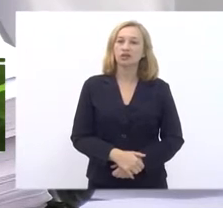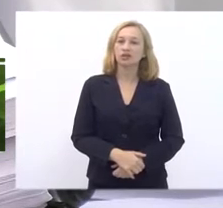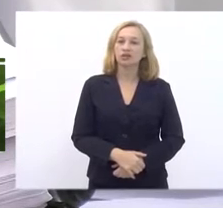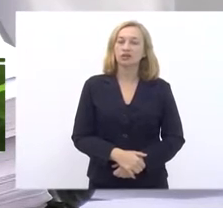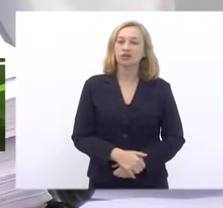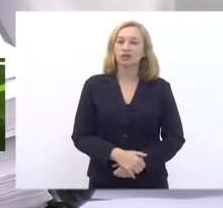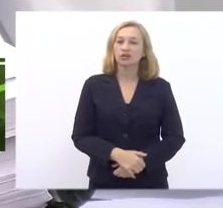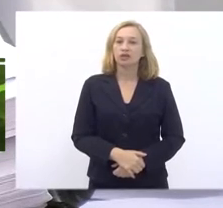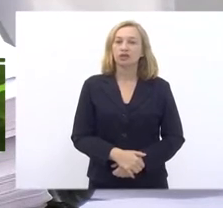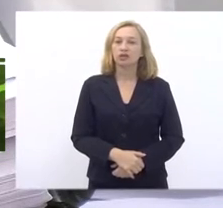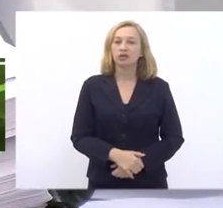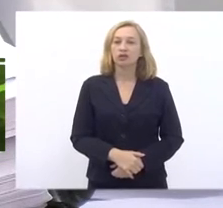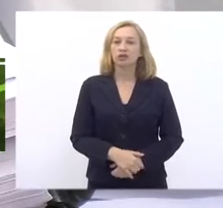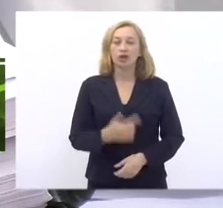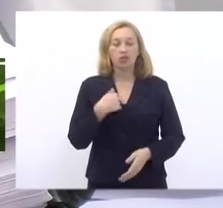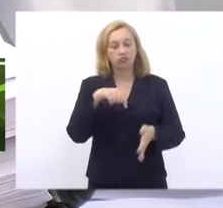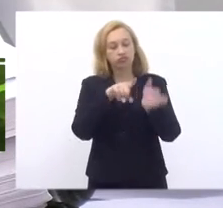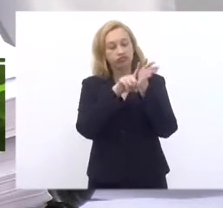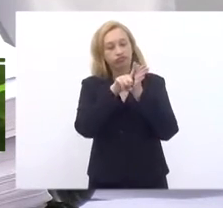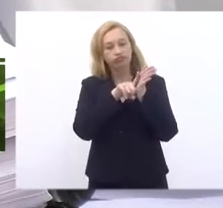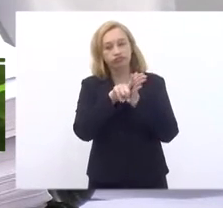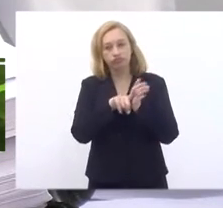E aí eu estava analisando